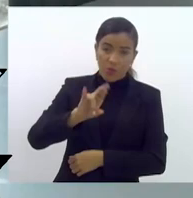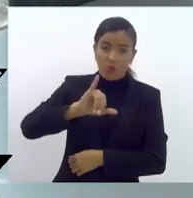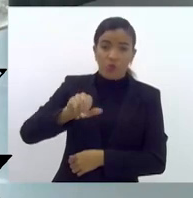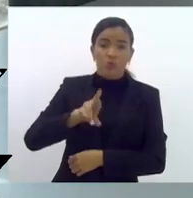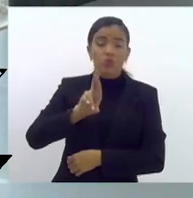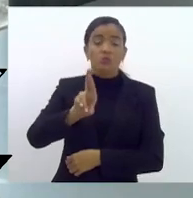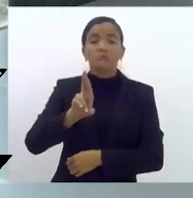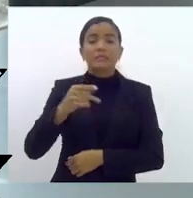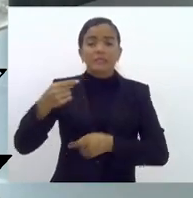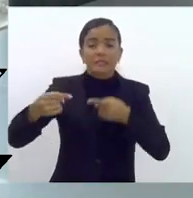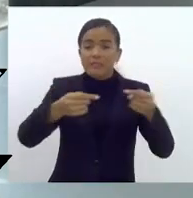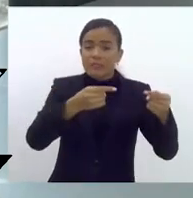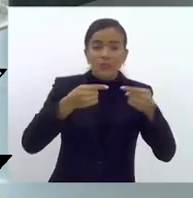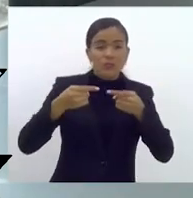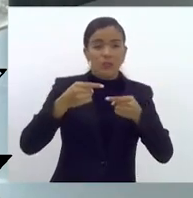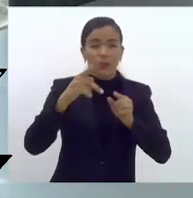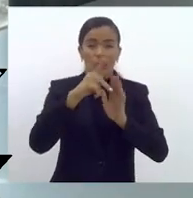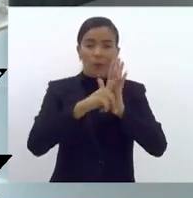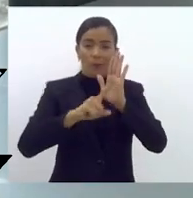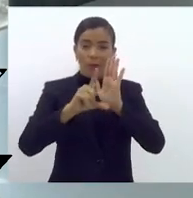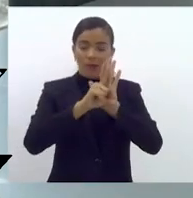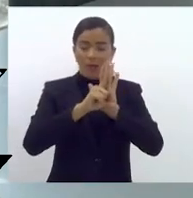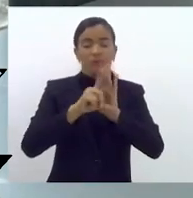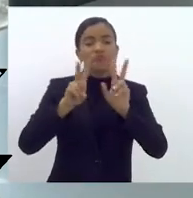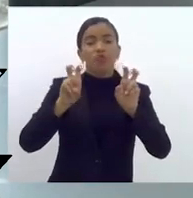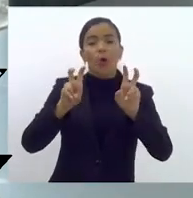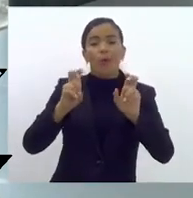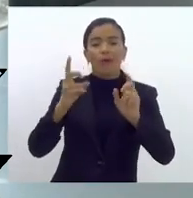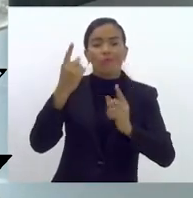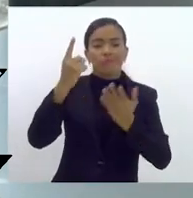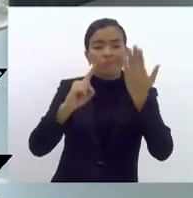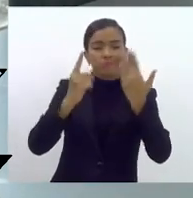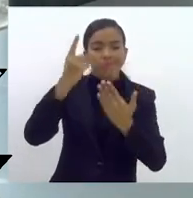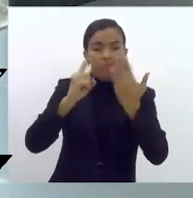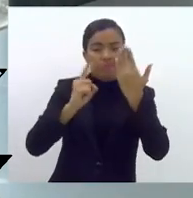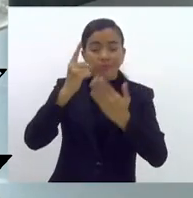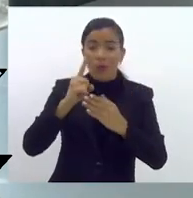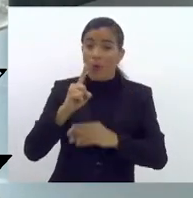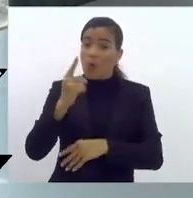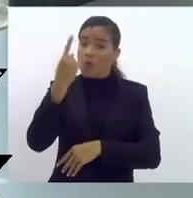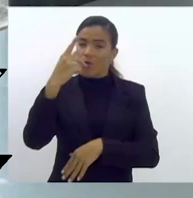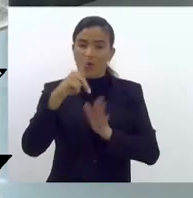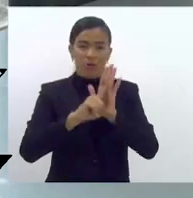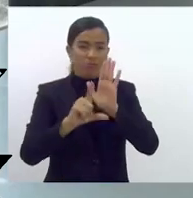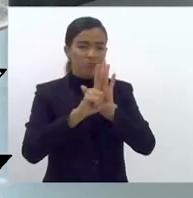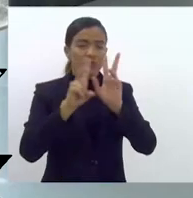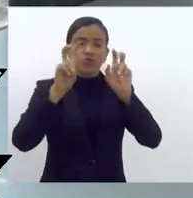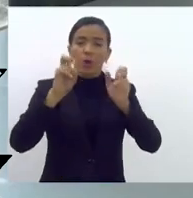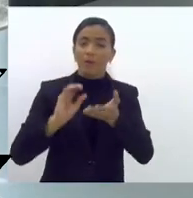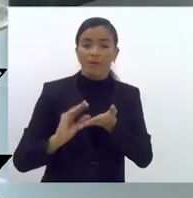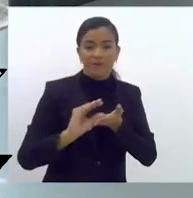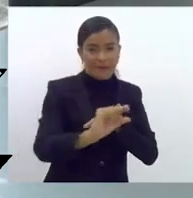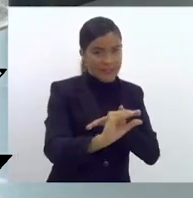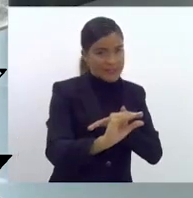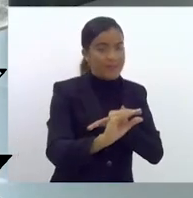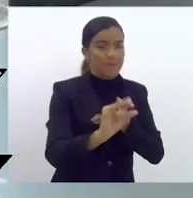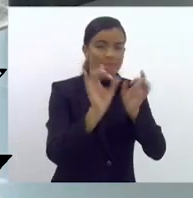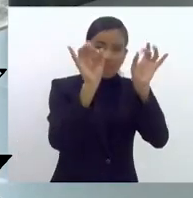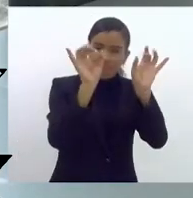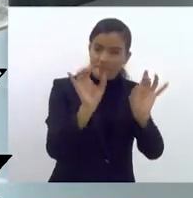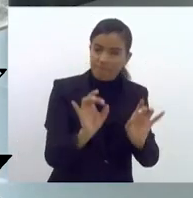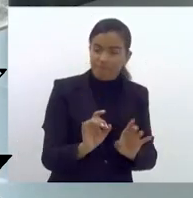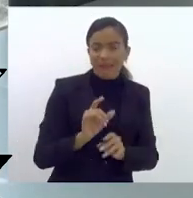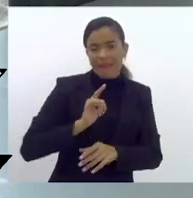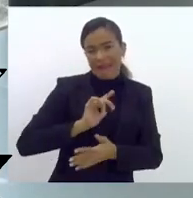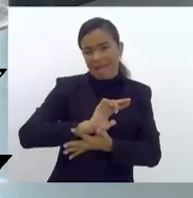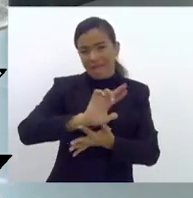discutíssemos Os projetos que versam sobre o carnaval sobretudo um projeto em especial que fala sobre financiamento é um projeto de autoria